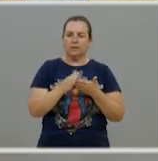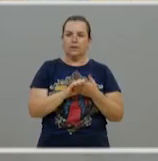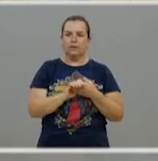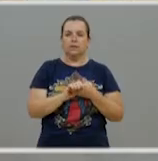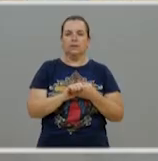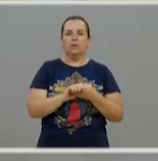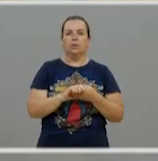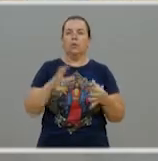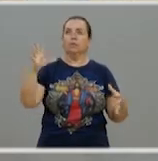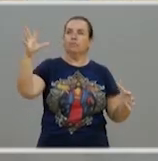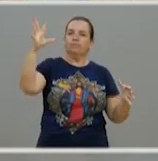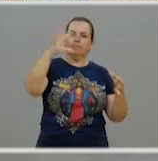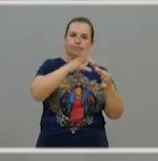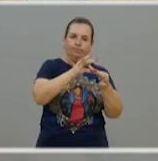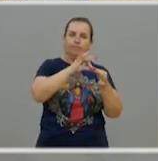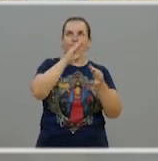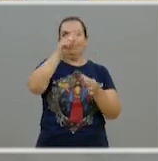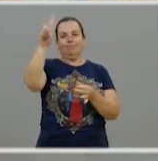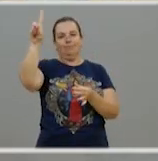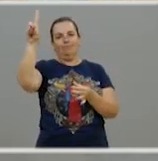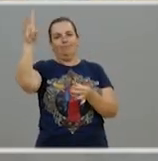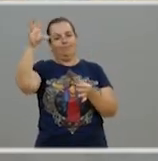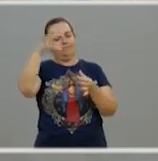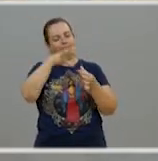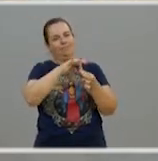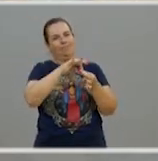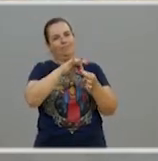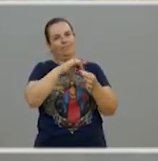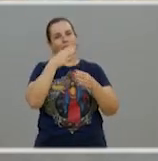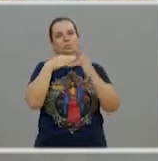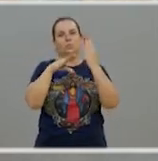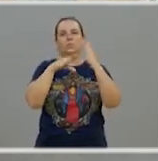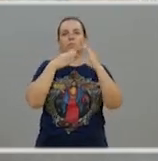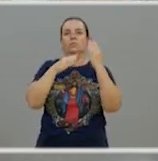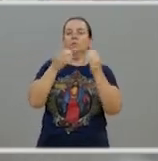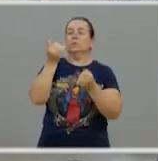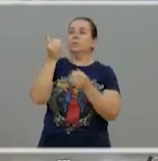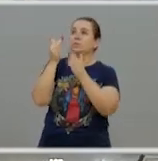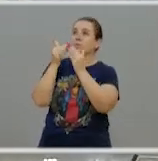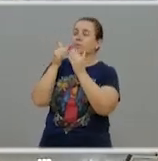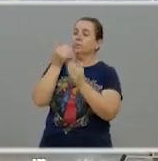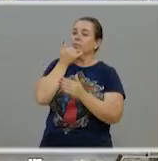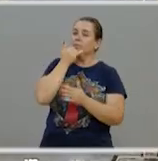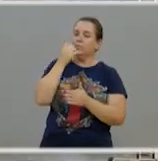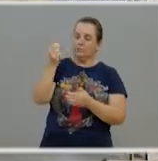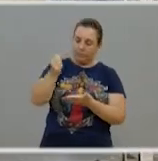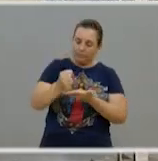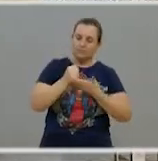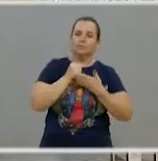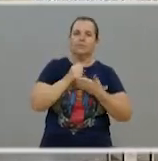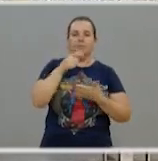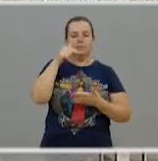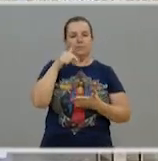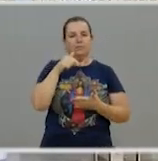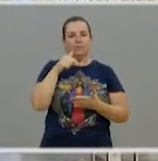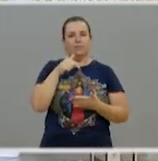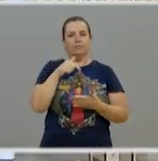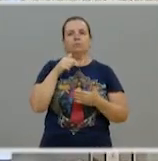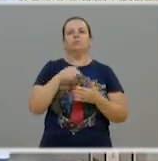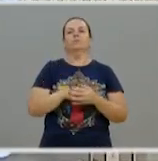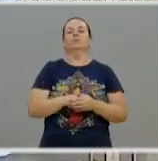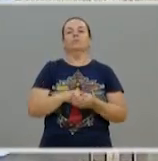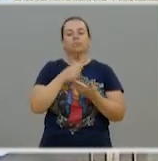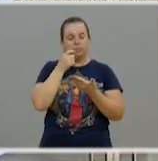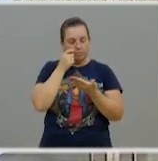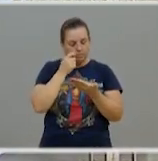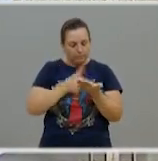a reconciliação em Deus. Que esse cântico do ato penitencial nos ajude neste propósito.